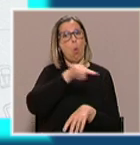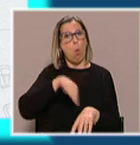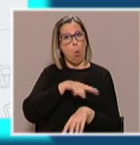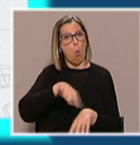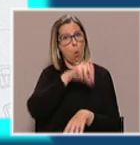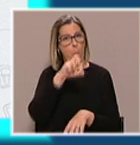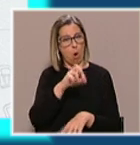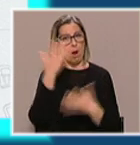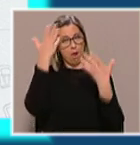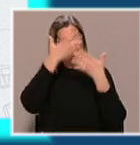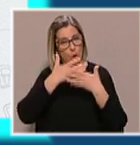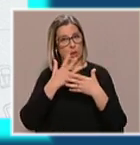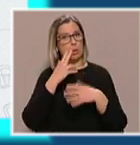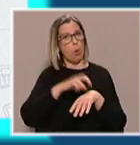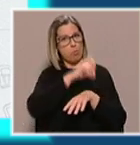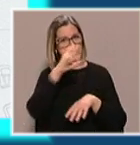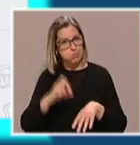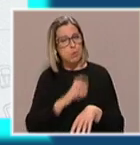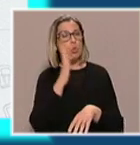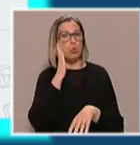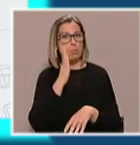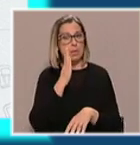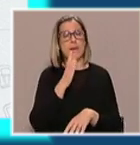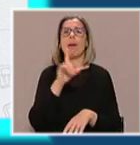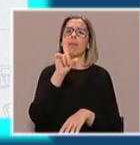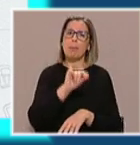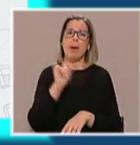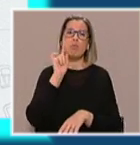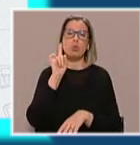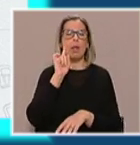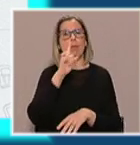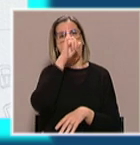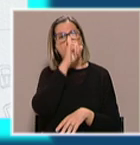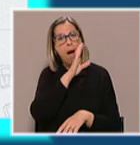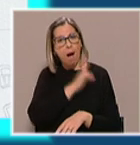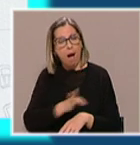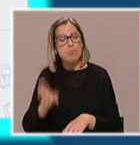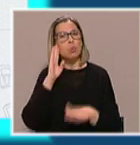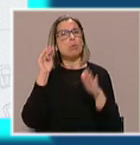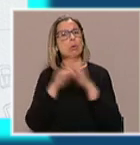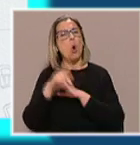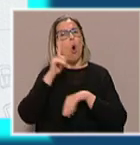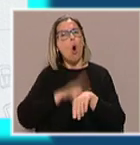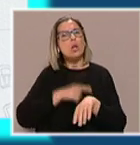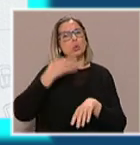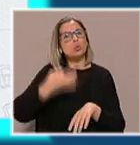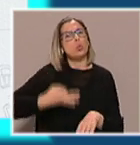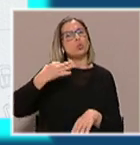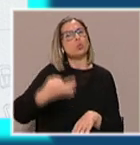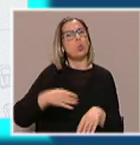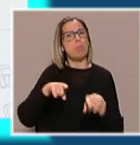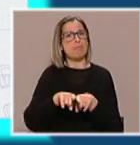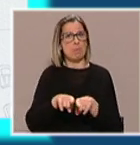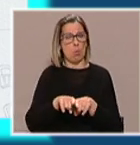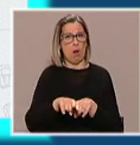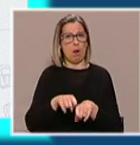que é fundamental, mais ainda é termos por hábito deitar sempre à mesma hora, de modo a não